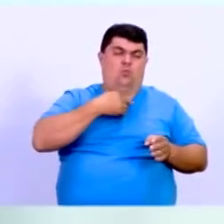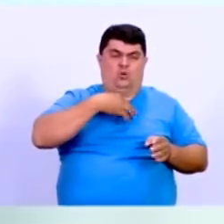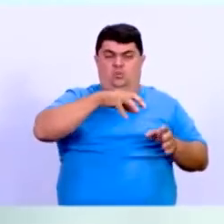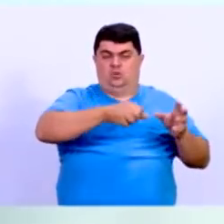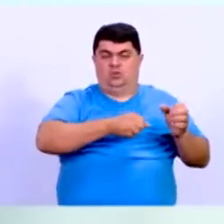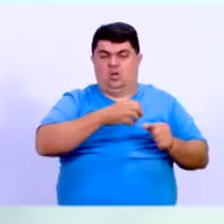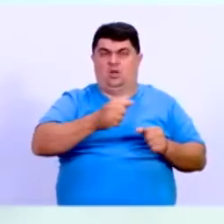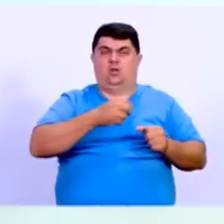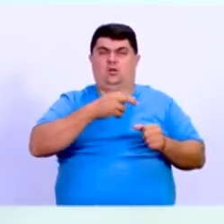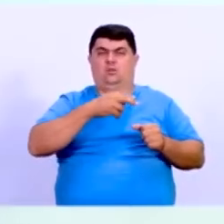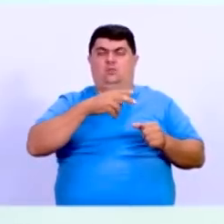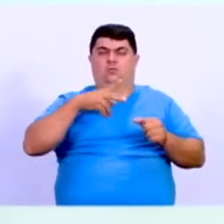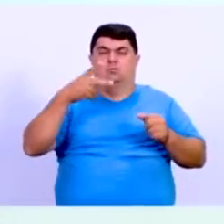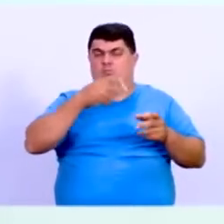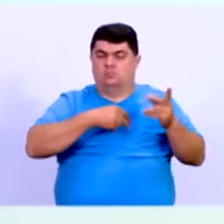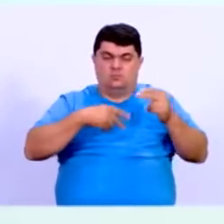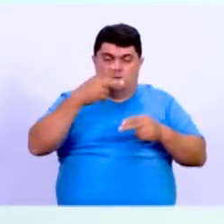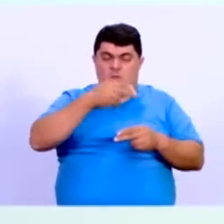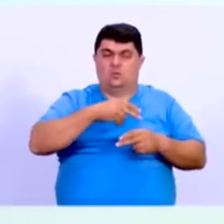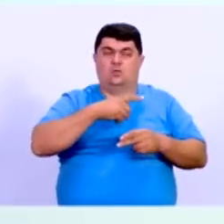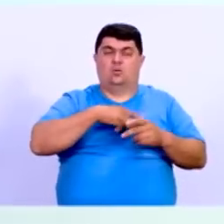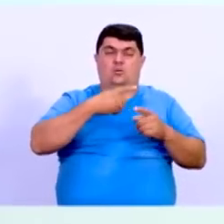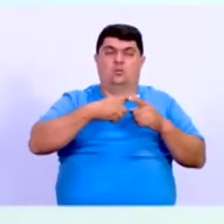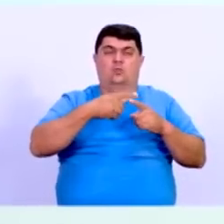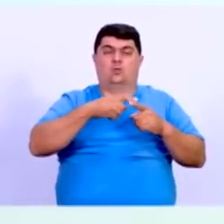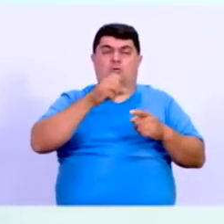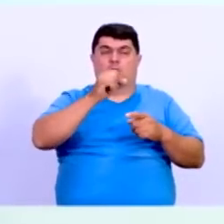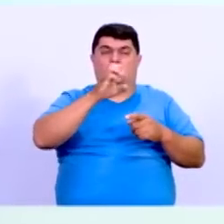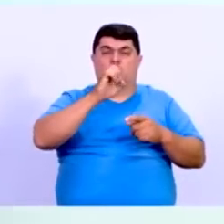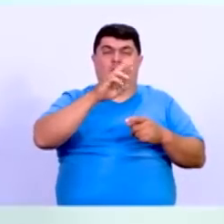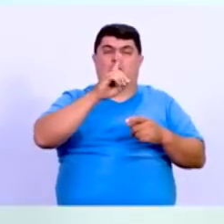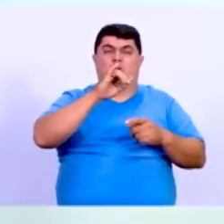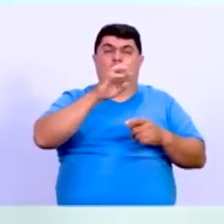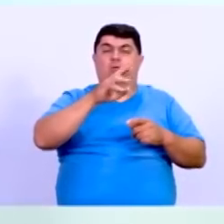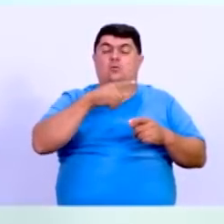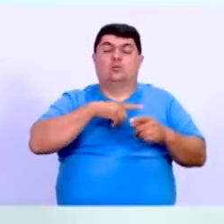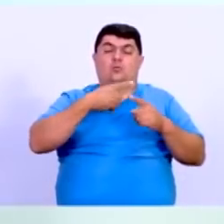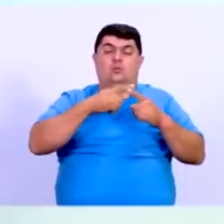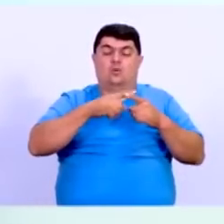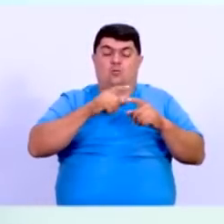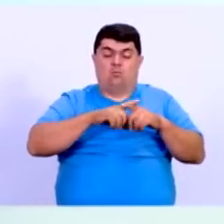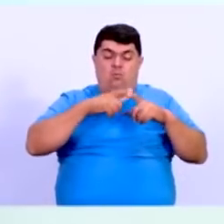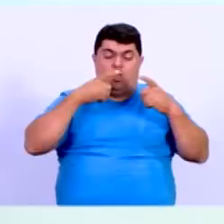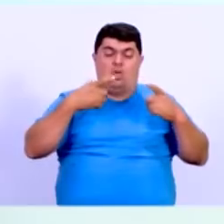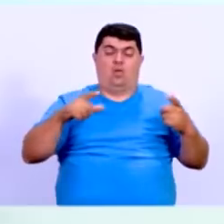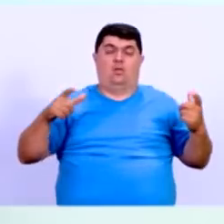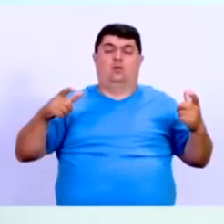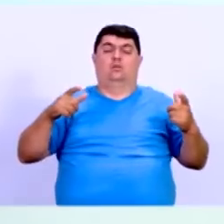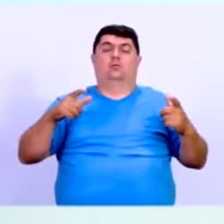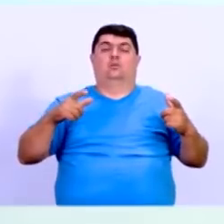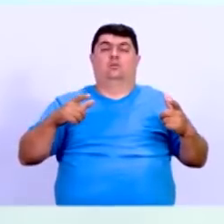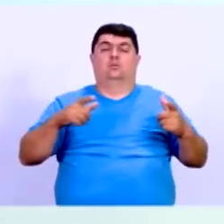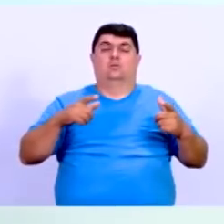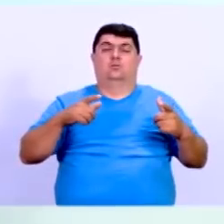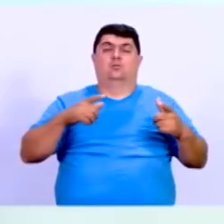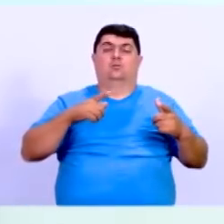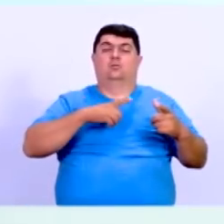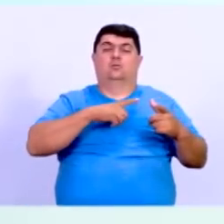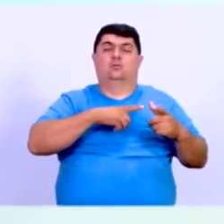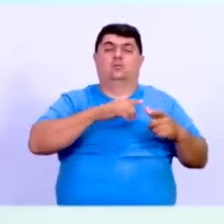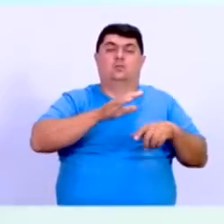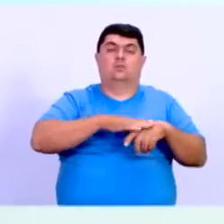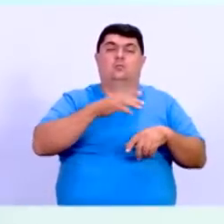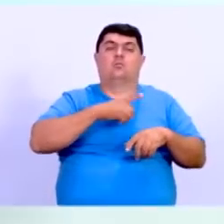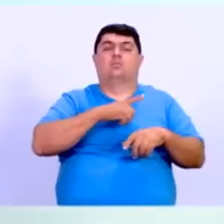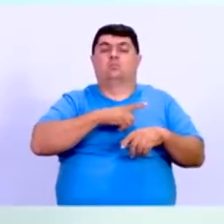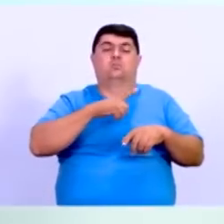servidor. Já lembra, você já tem que ter a ideia que o servidor é um equipamento mais robusto, tá? Um equipamento que tem uma maior taxa